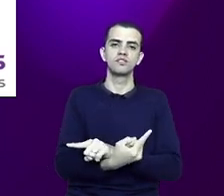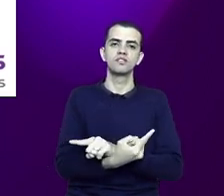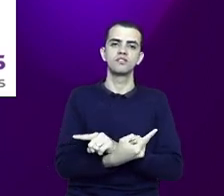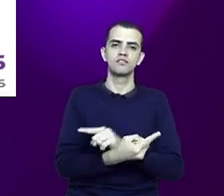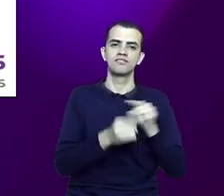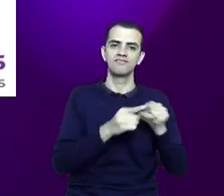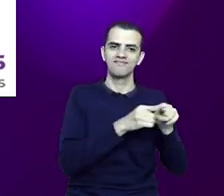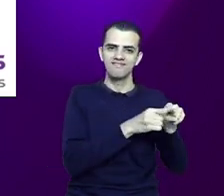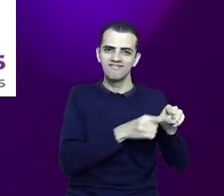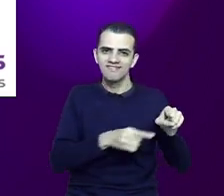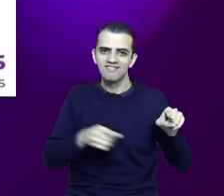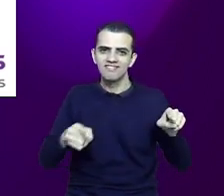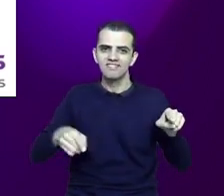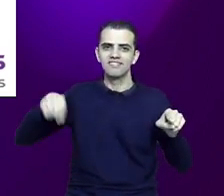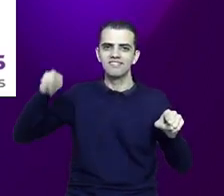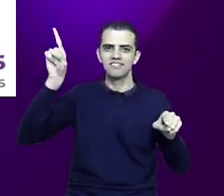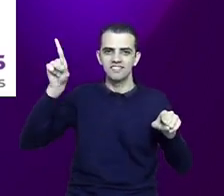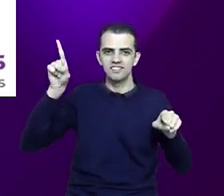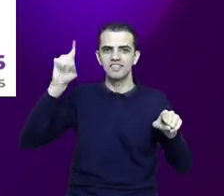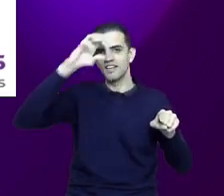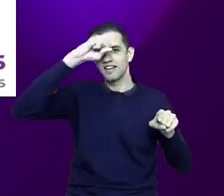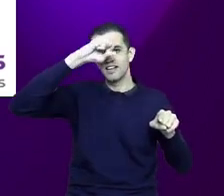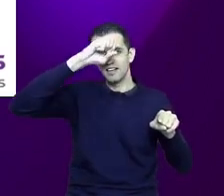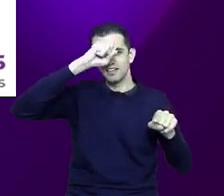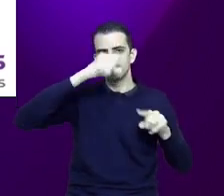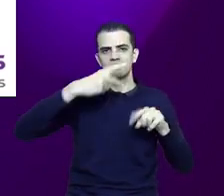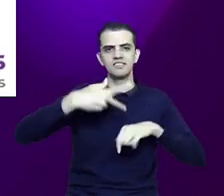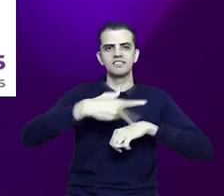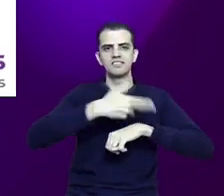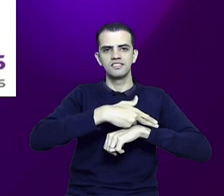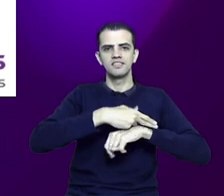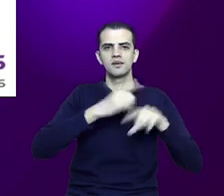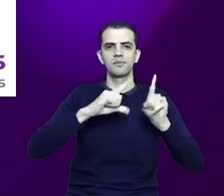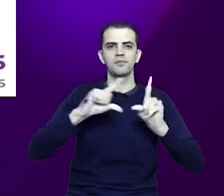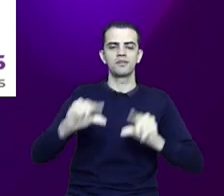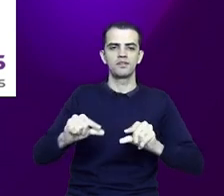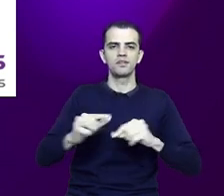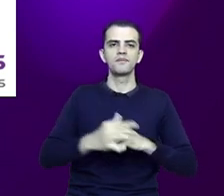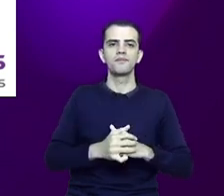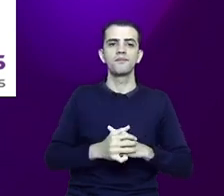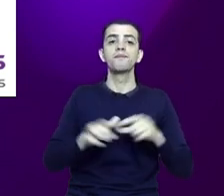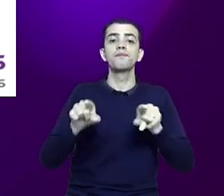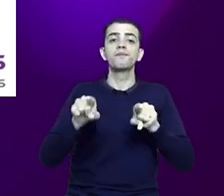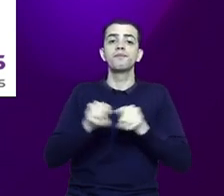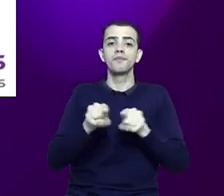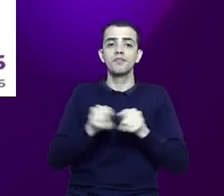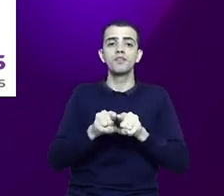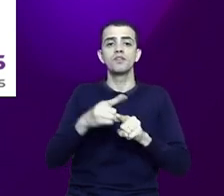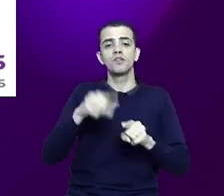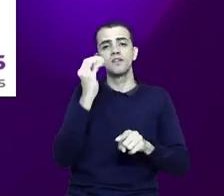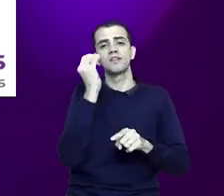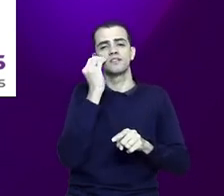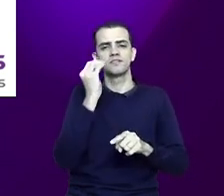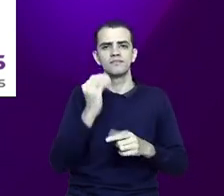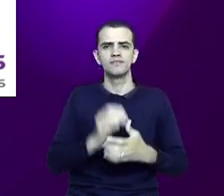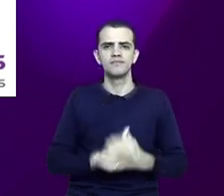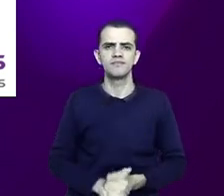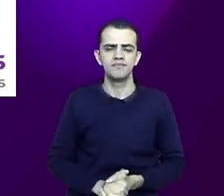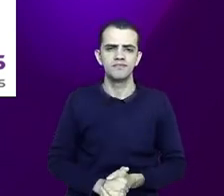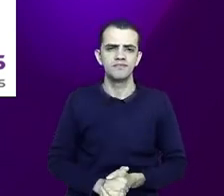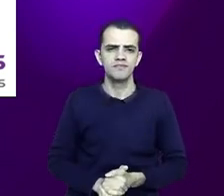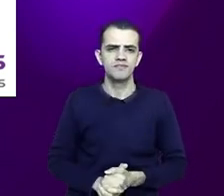da cirurgia acaba sendo menor. A gente precisa ainda justificar as fontes